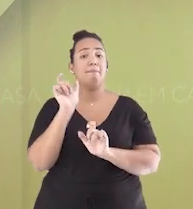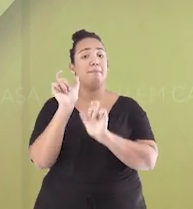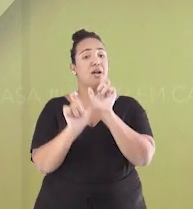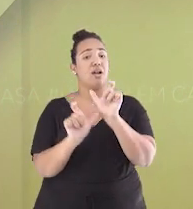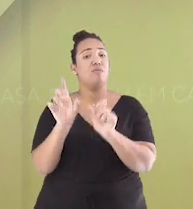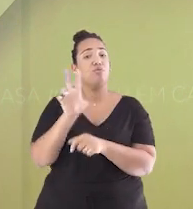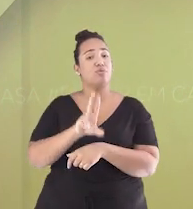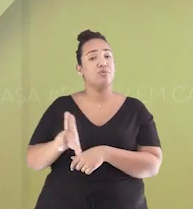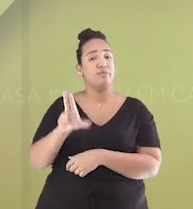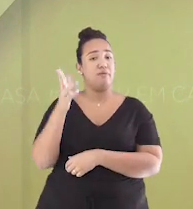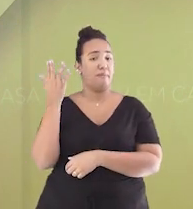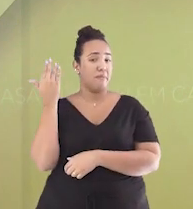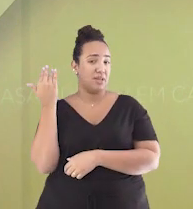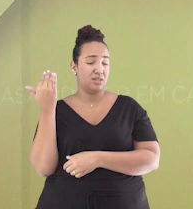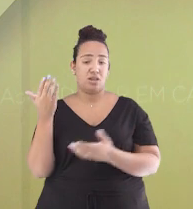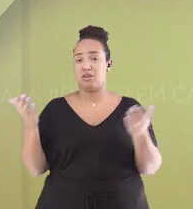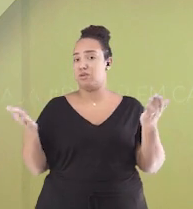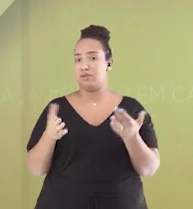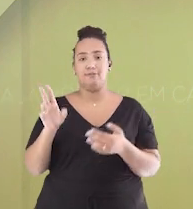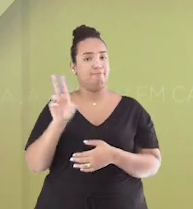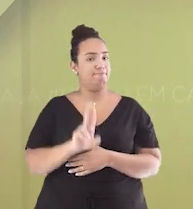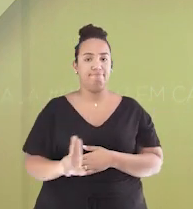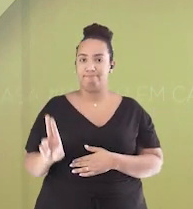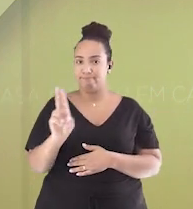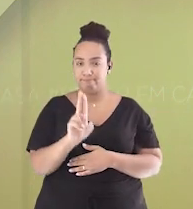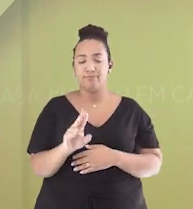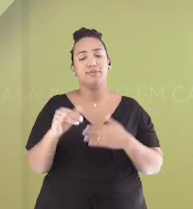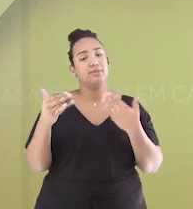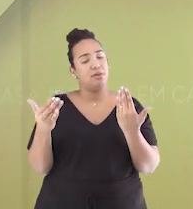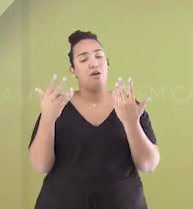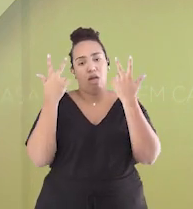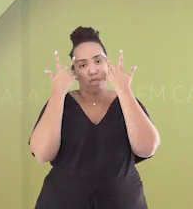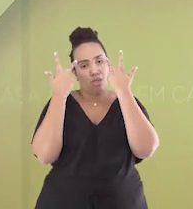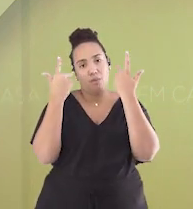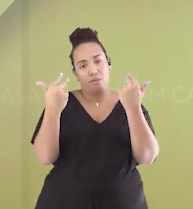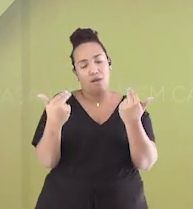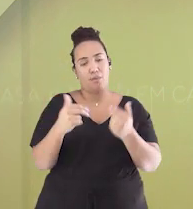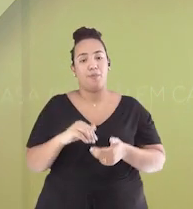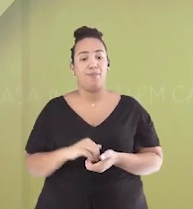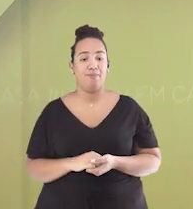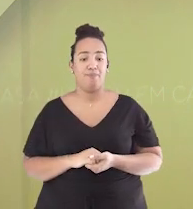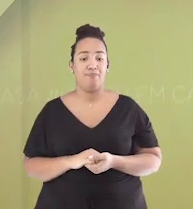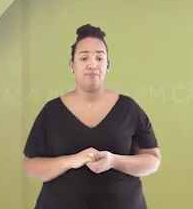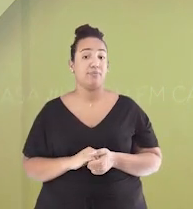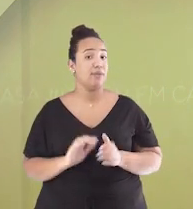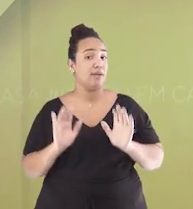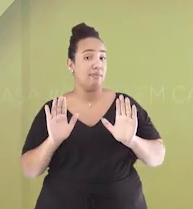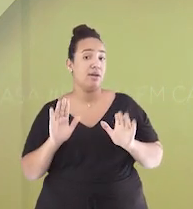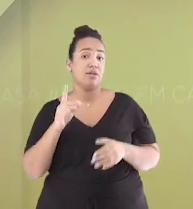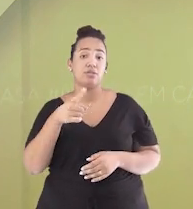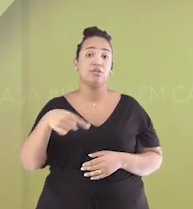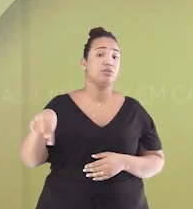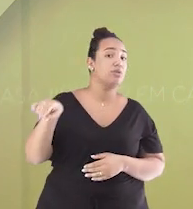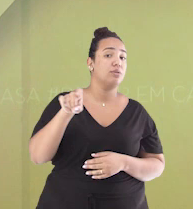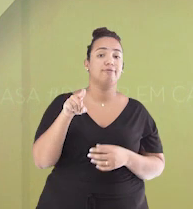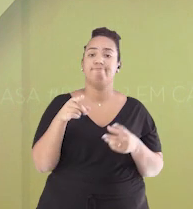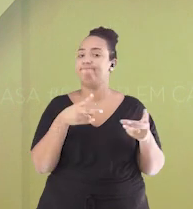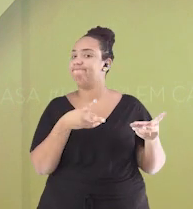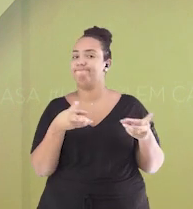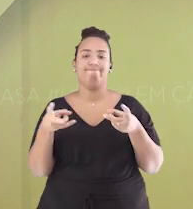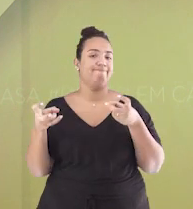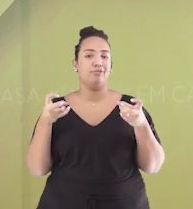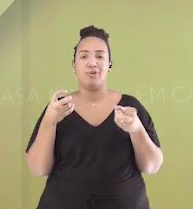palavras e expressões, é algo comum de acontecer. Contudo, acabamos não percebendo